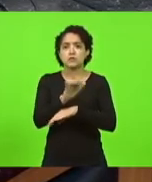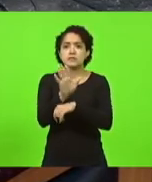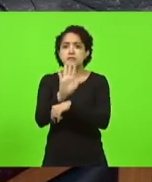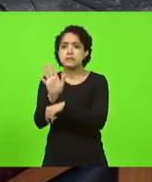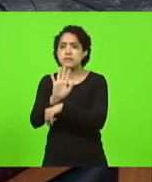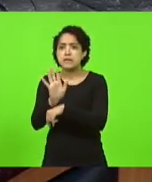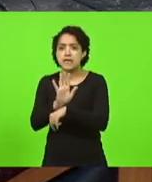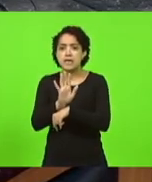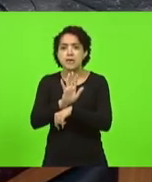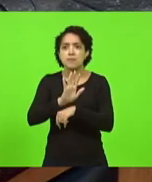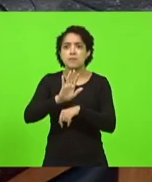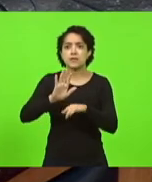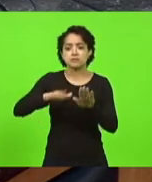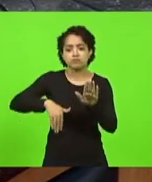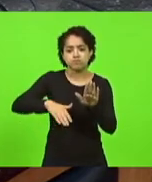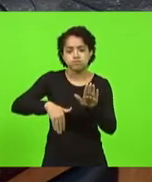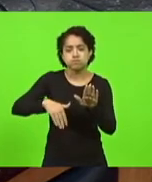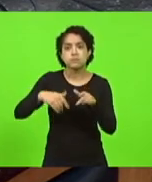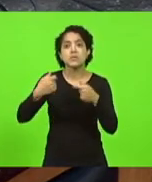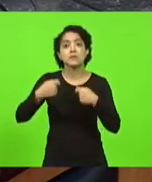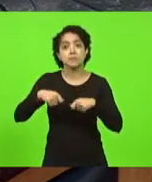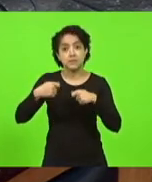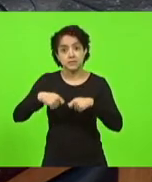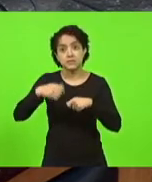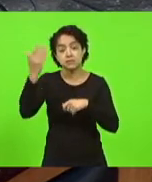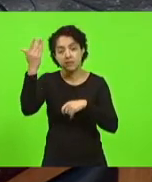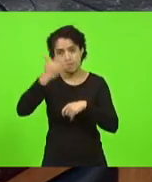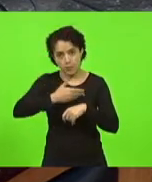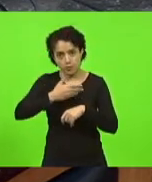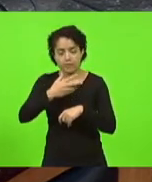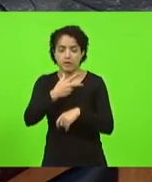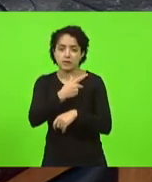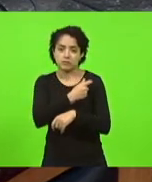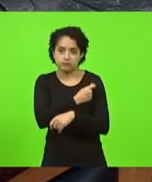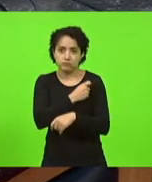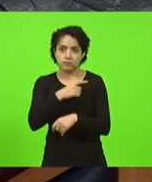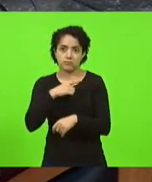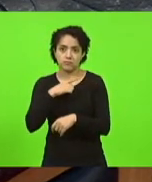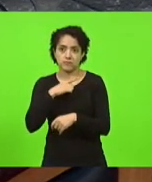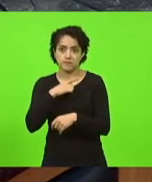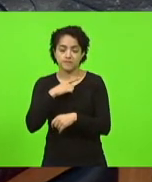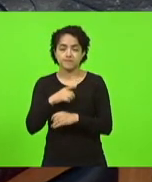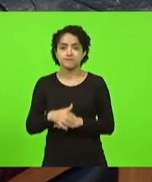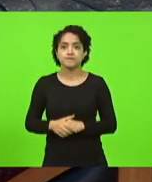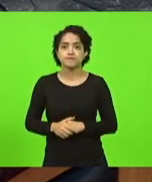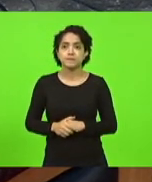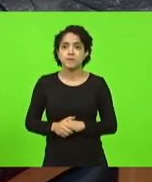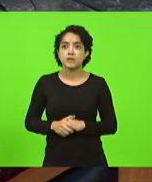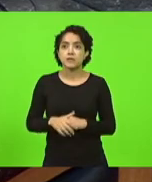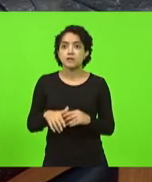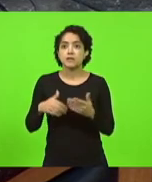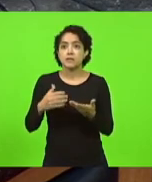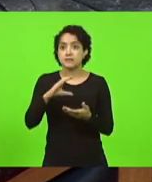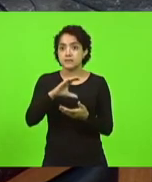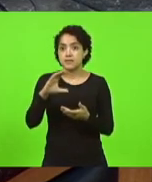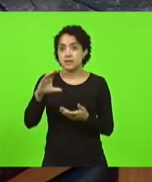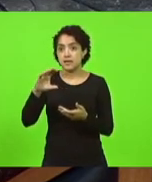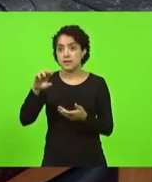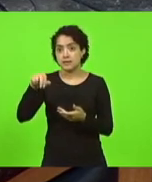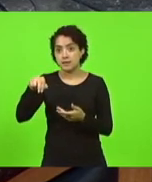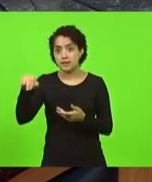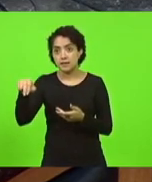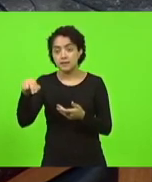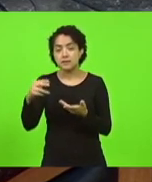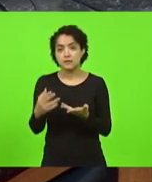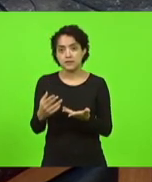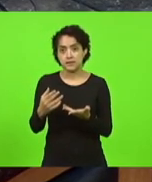piscinas, precisam comprovar a vacinação. A CNN, por sua vez, notificou em